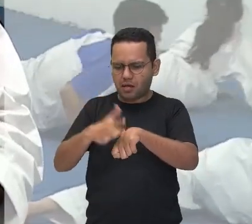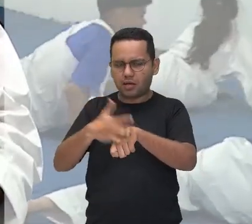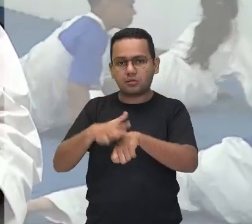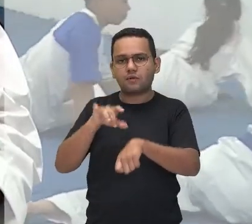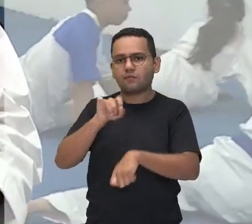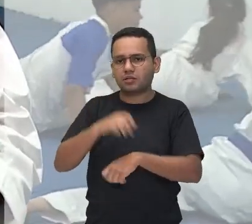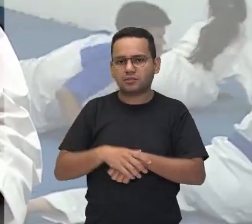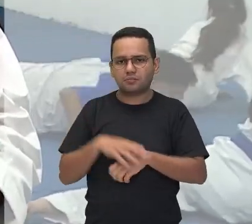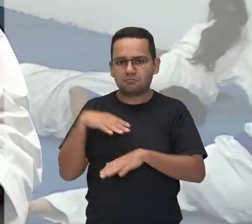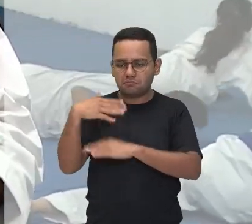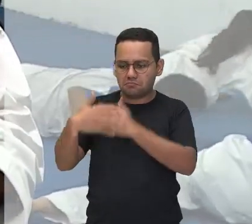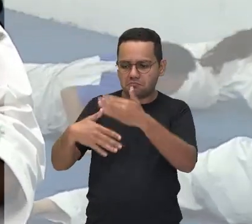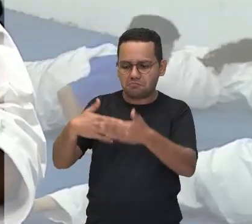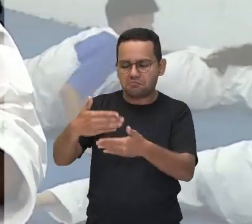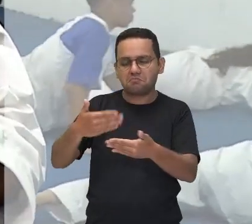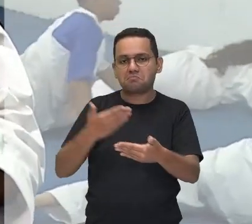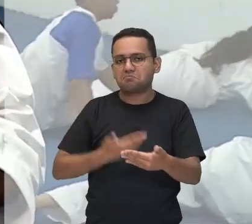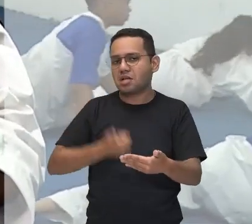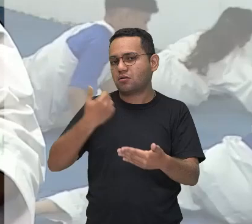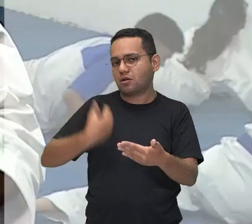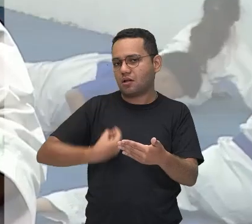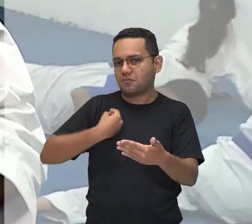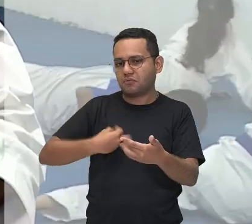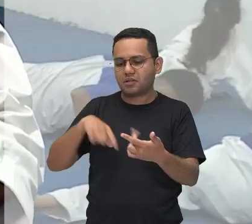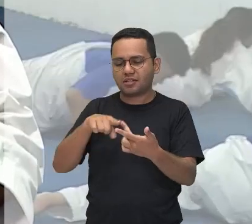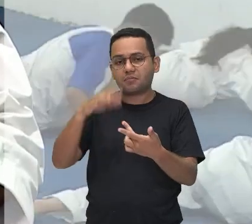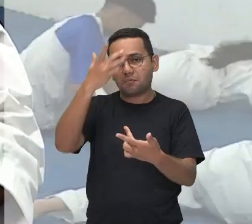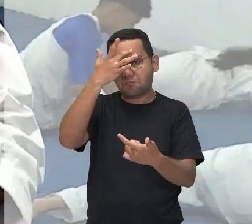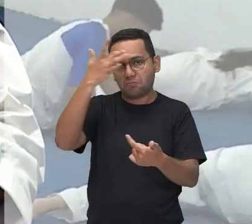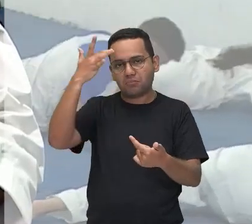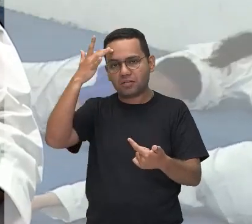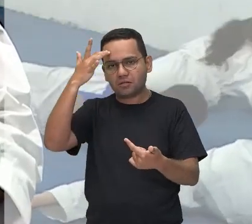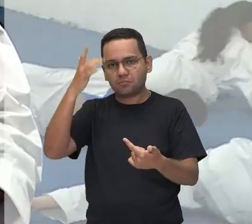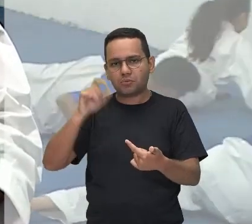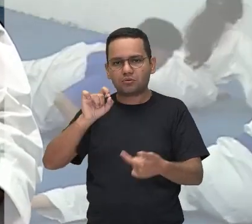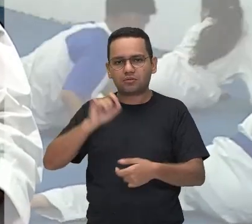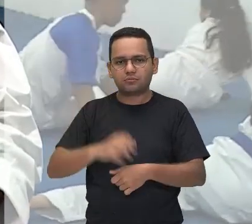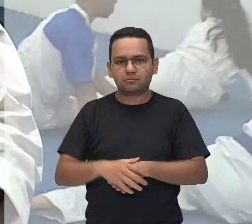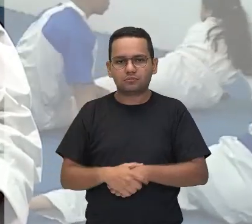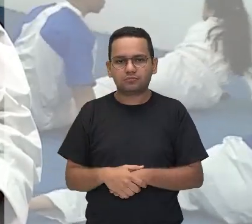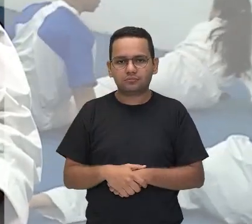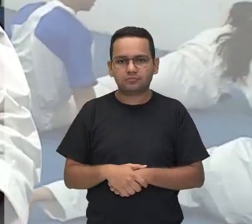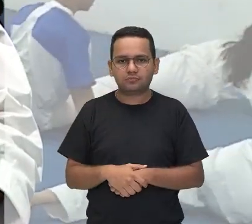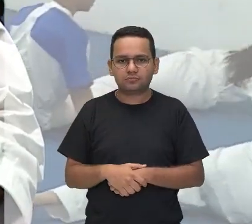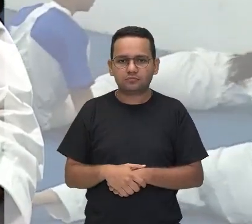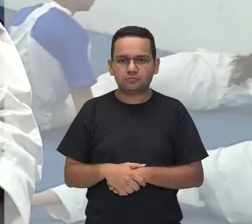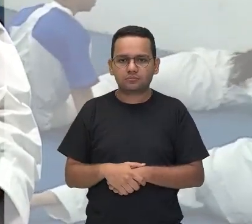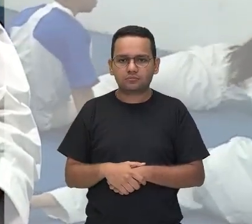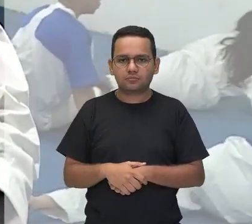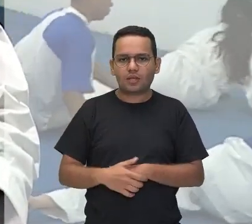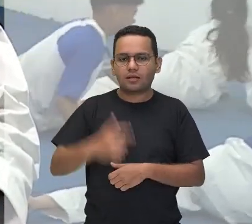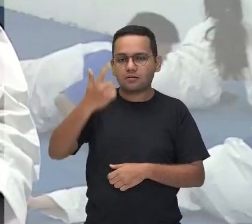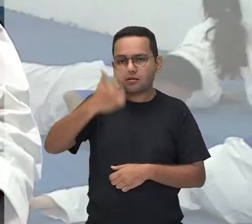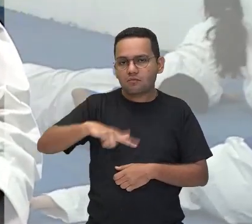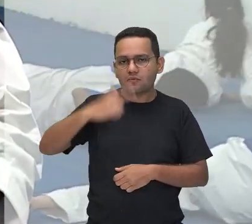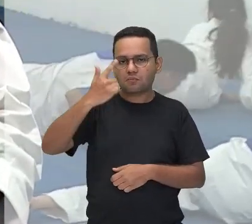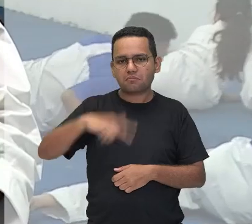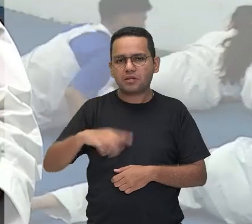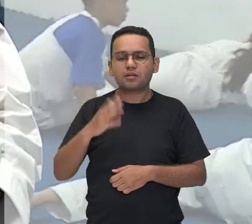melhorando a qualidade de vida e também a sua qualidade mental através das repetições, do